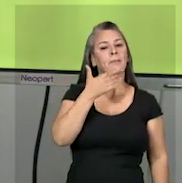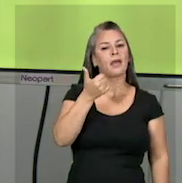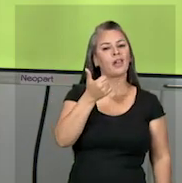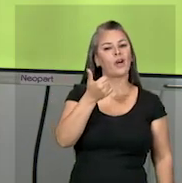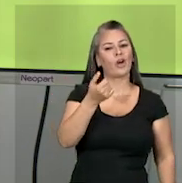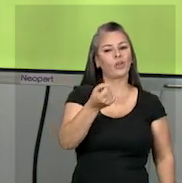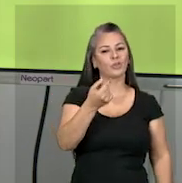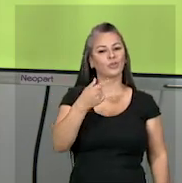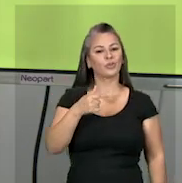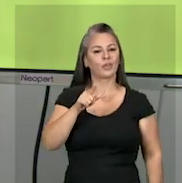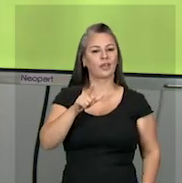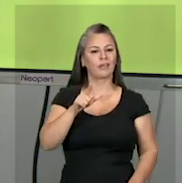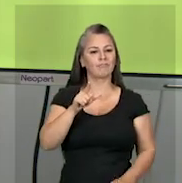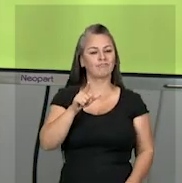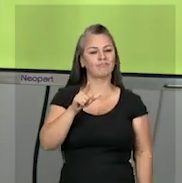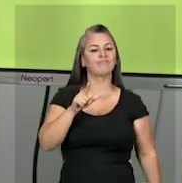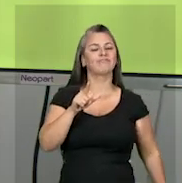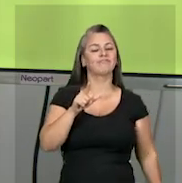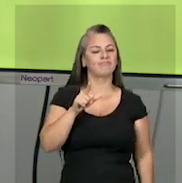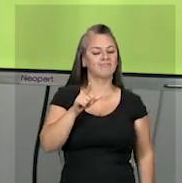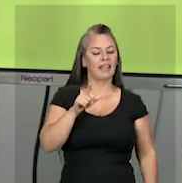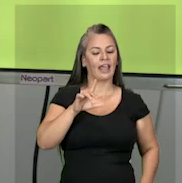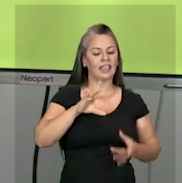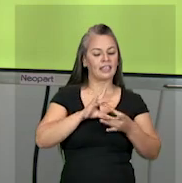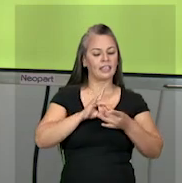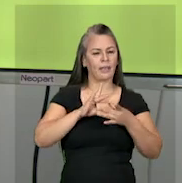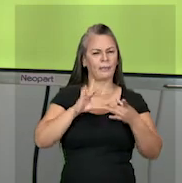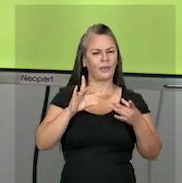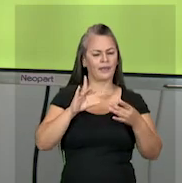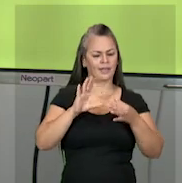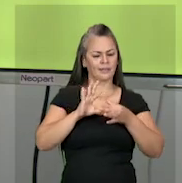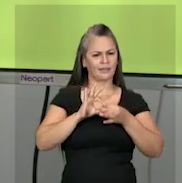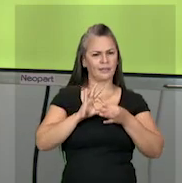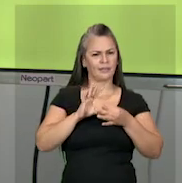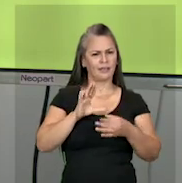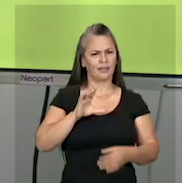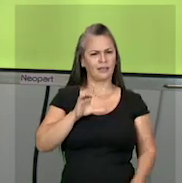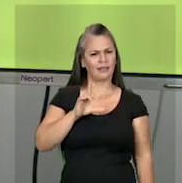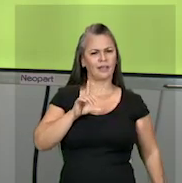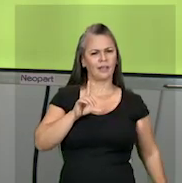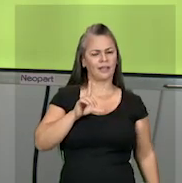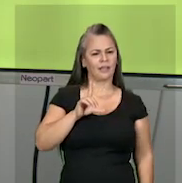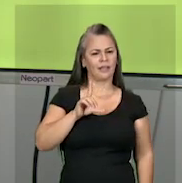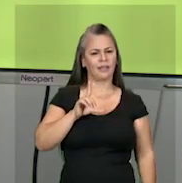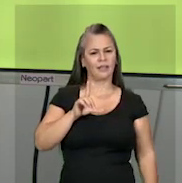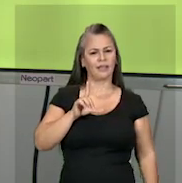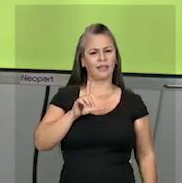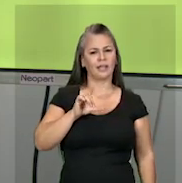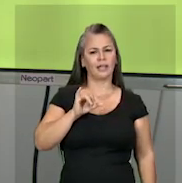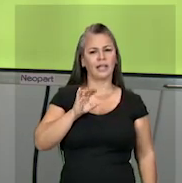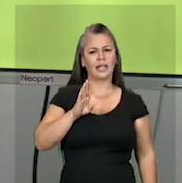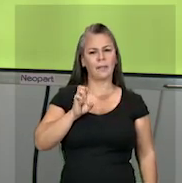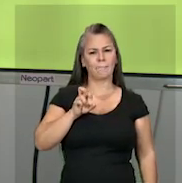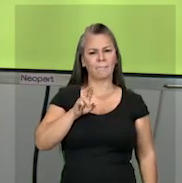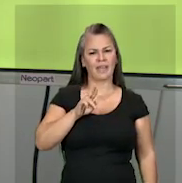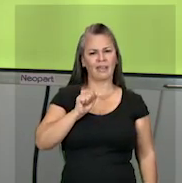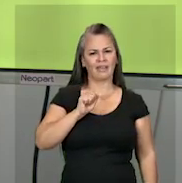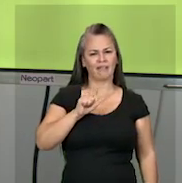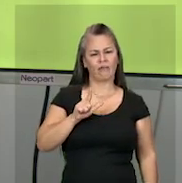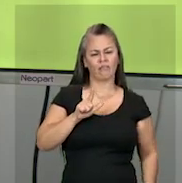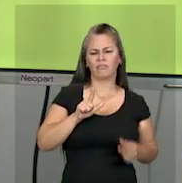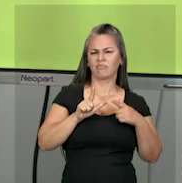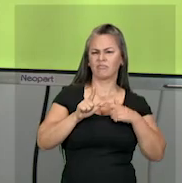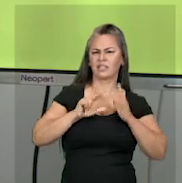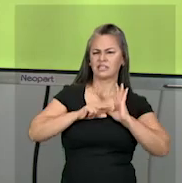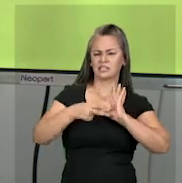democracia liberal, que defende a liberdade e a igualdade fica só na lei, né? Assim, que os indivíduos eles